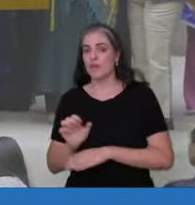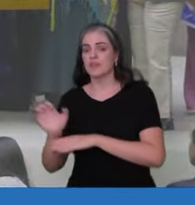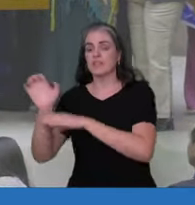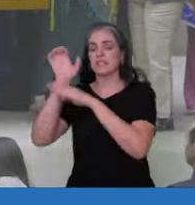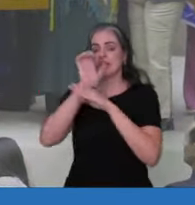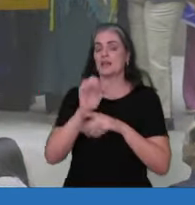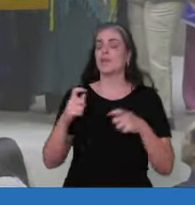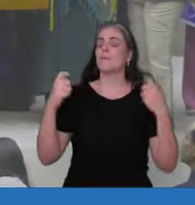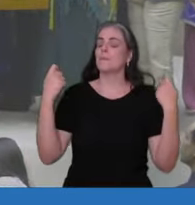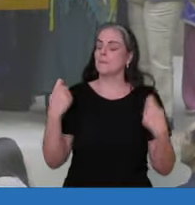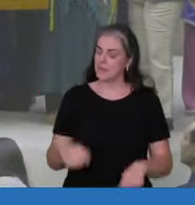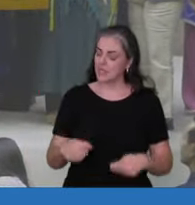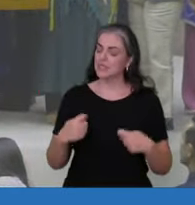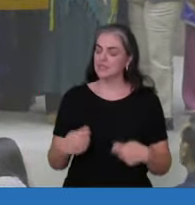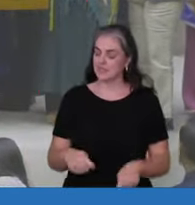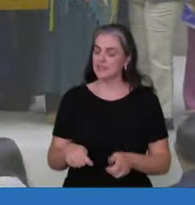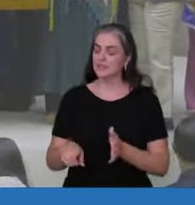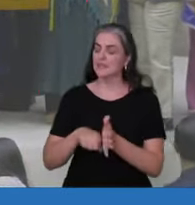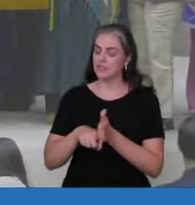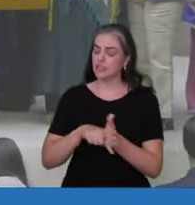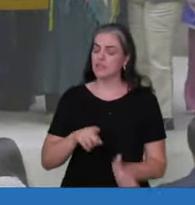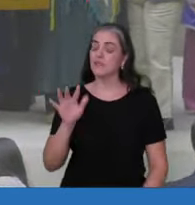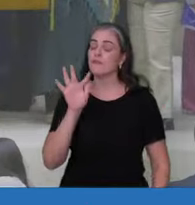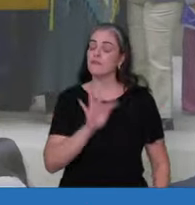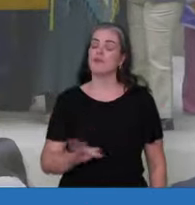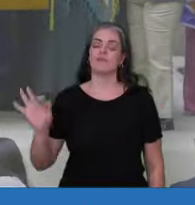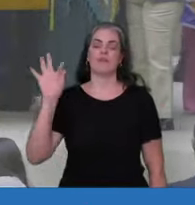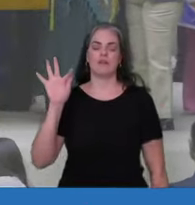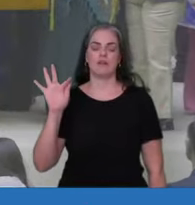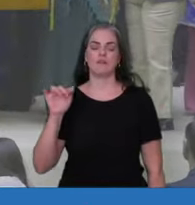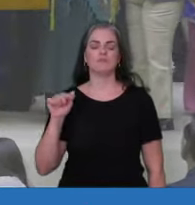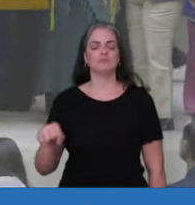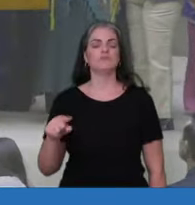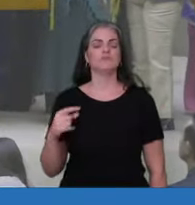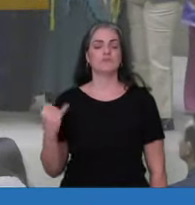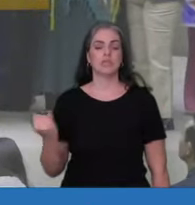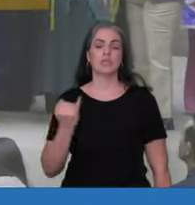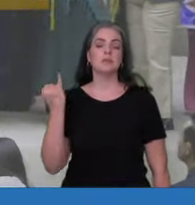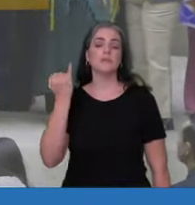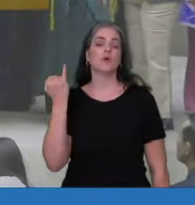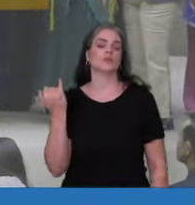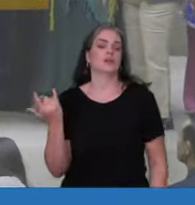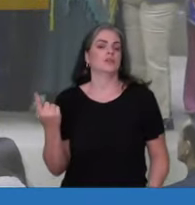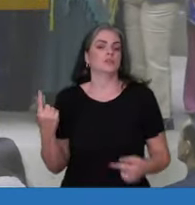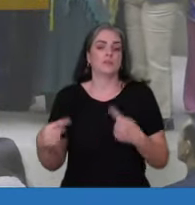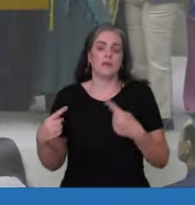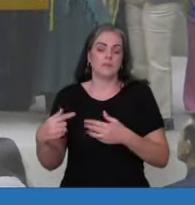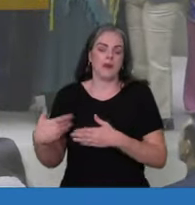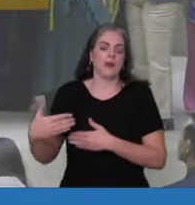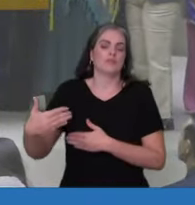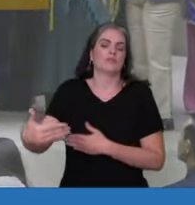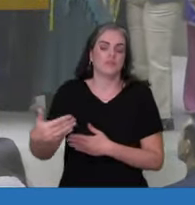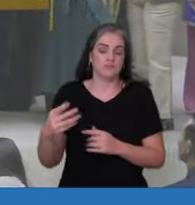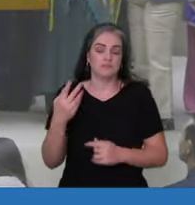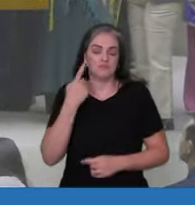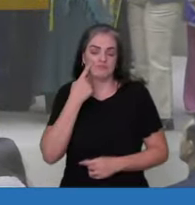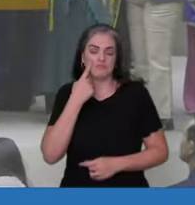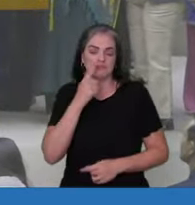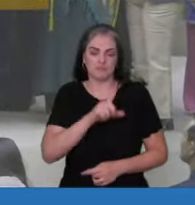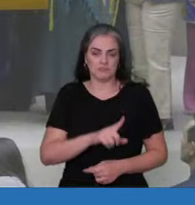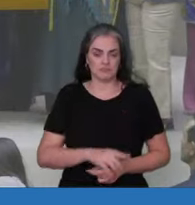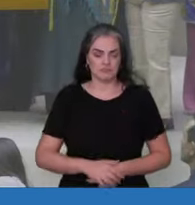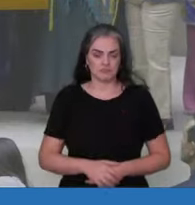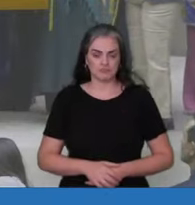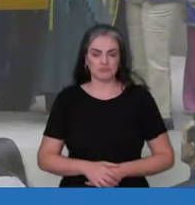ser federalizados como um elemento importante de debate para o próximo período. Queremos levantar